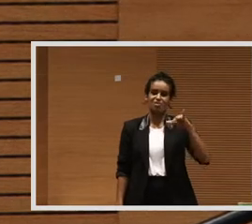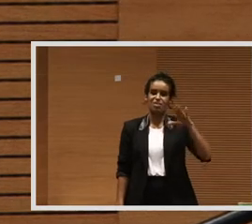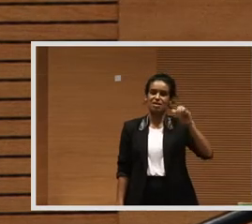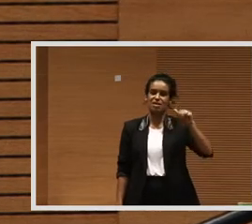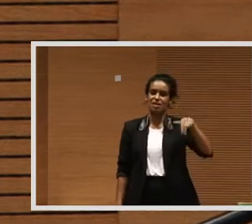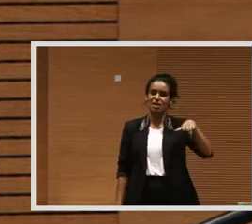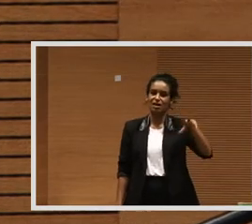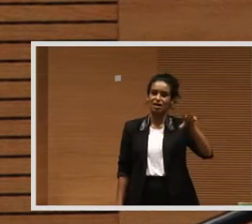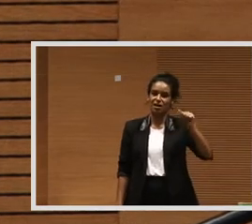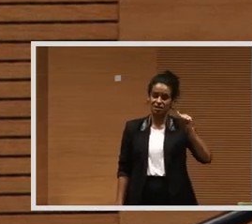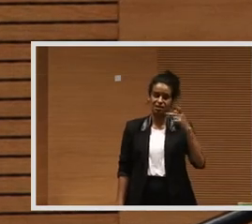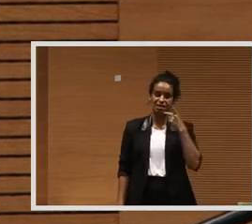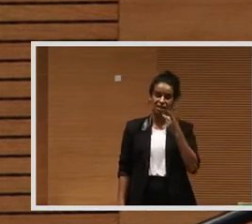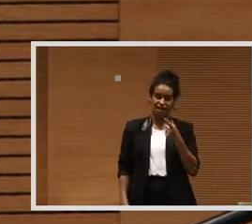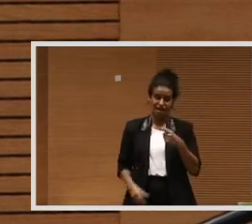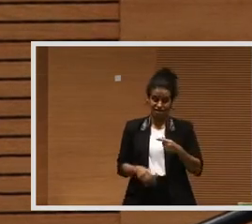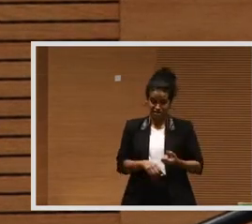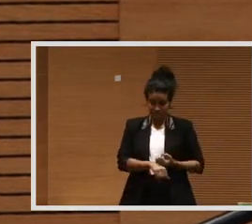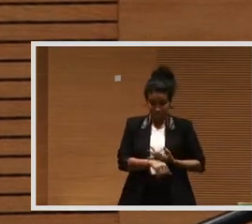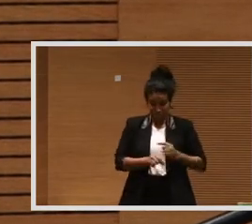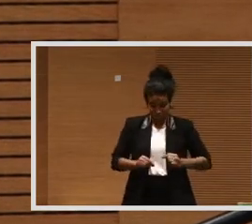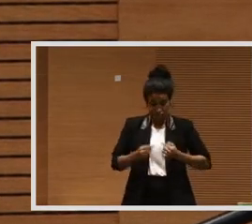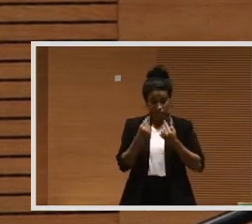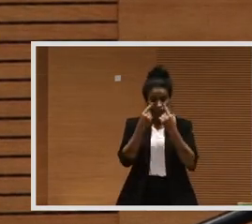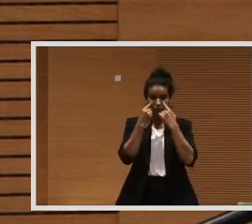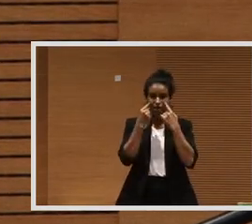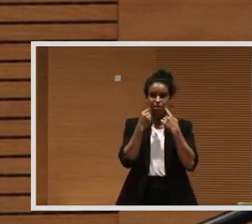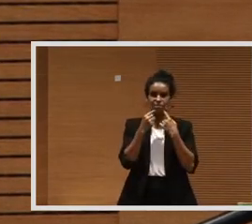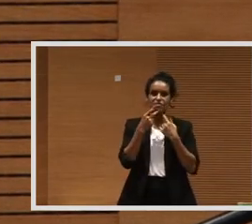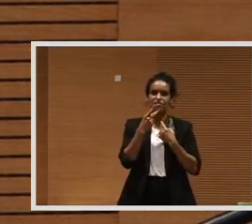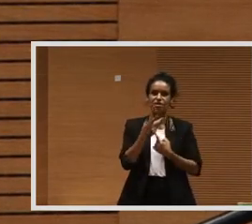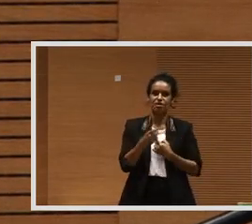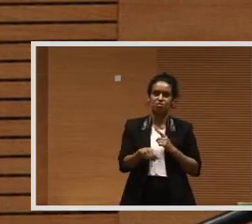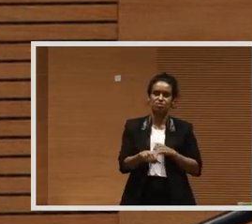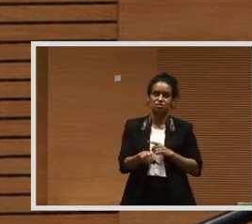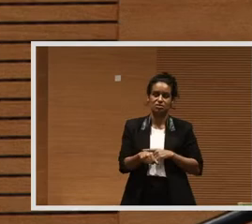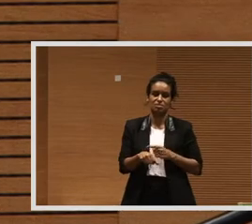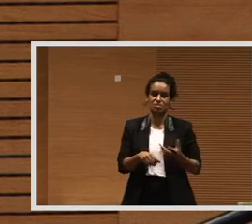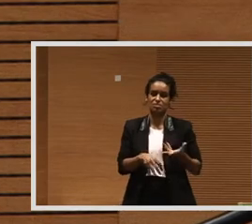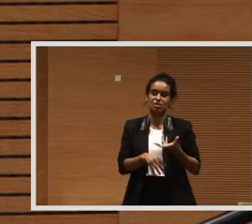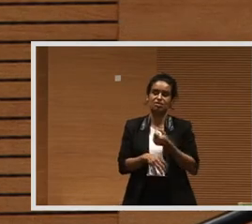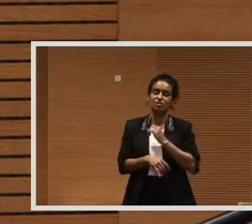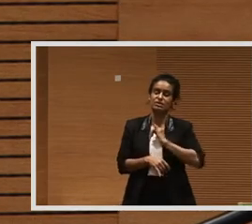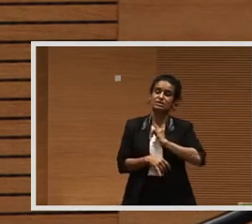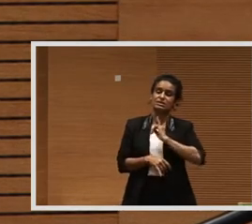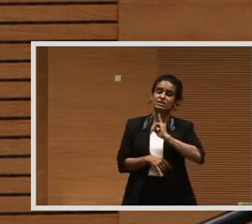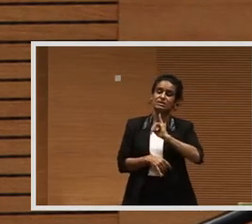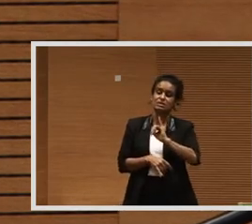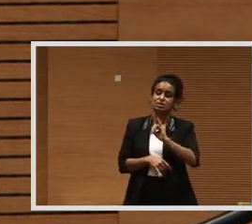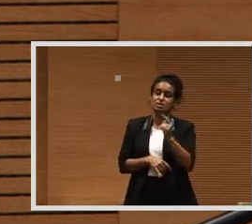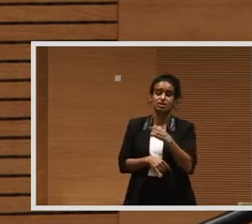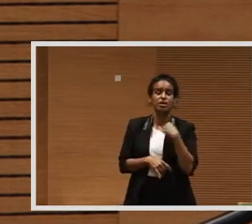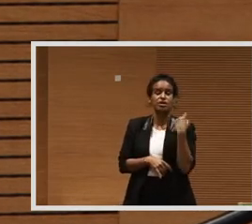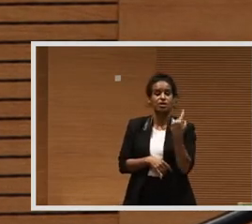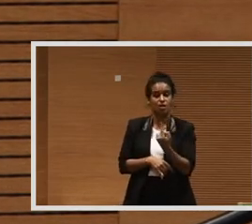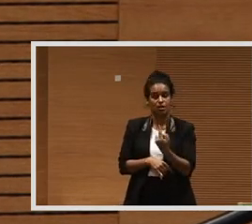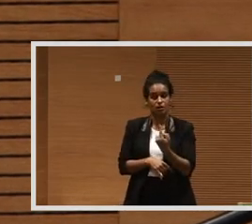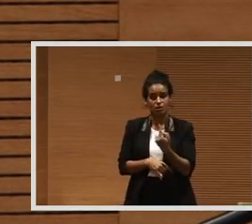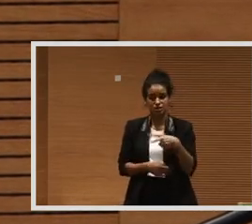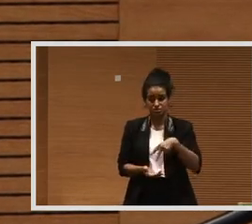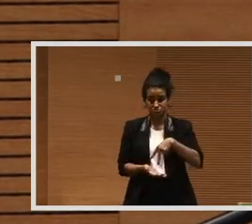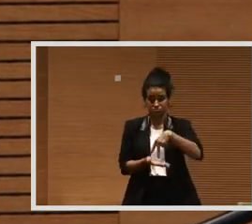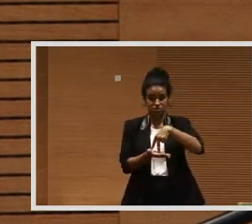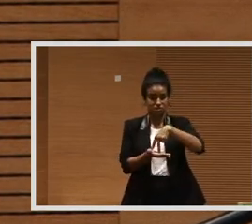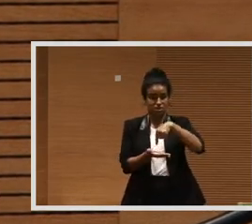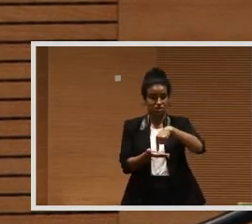Né? O que seria de nós se não estivéssemos aqui ontem, hoje, podendo